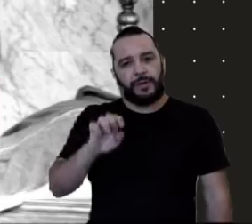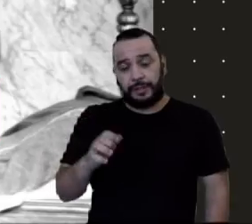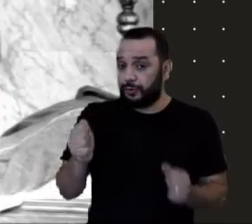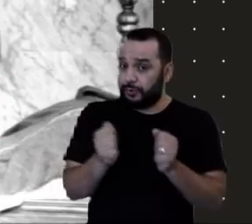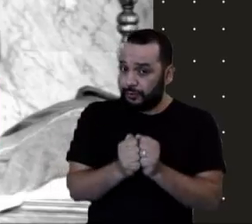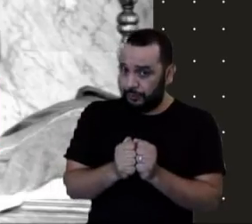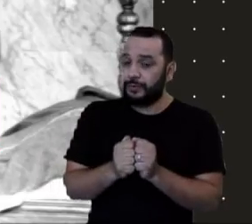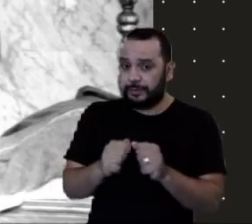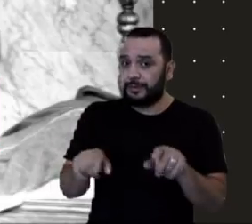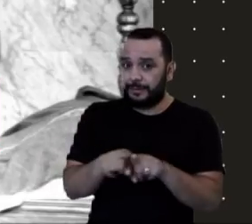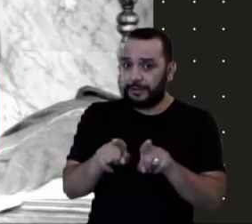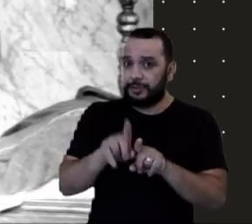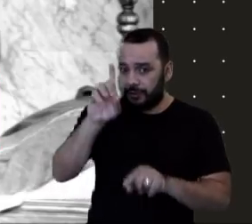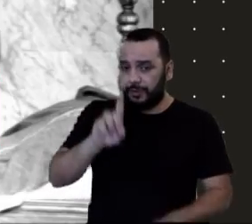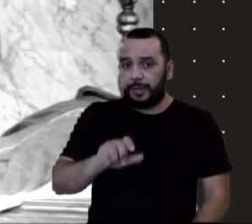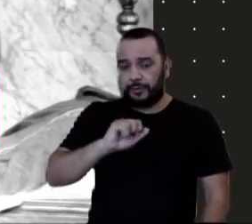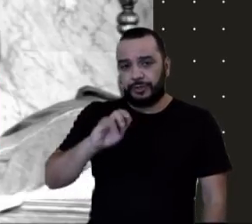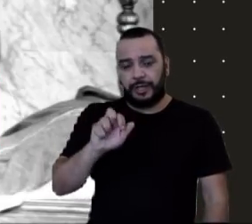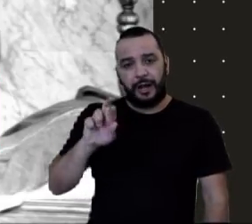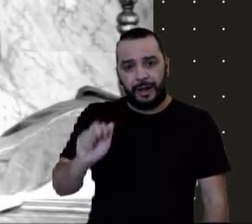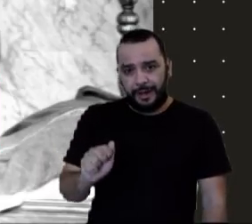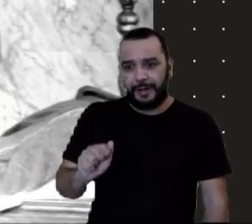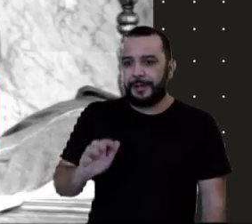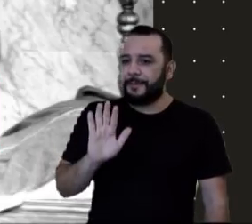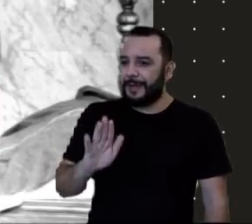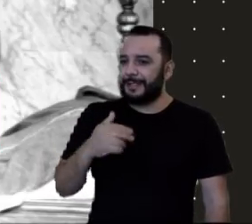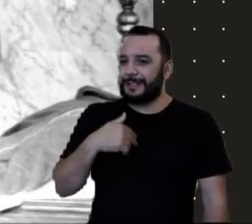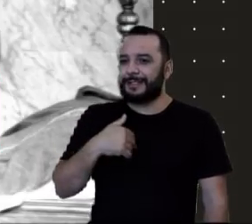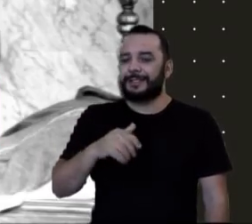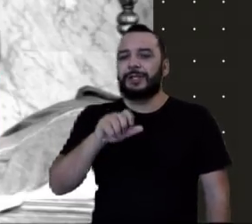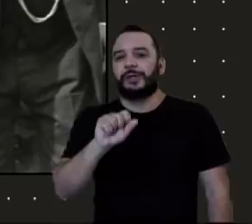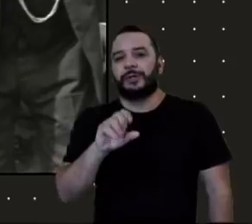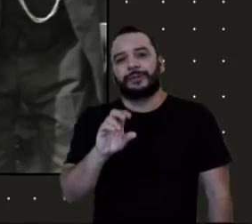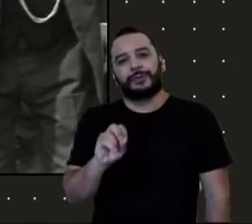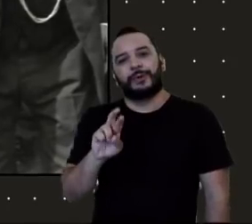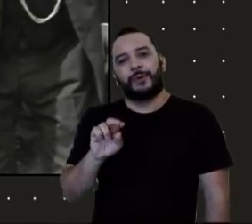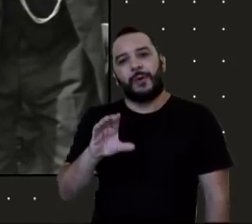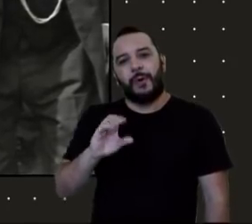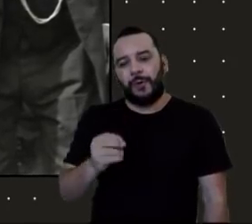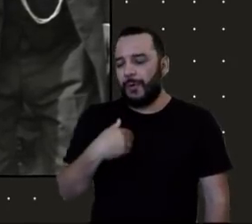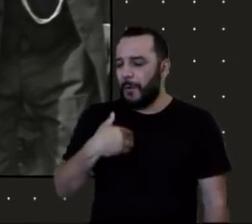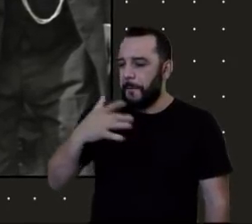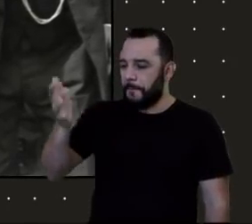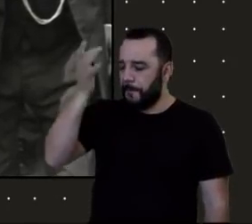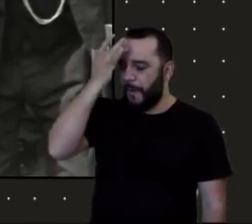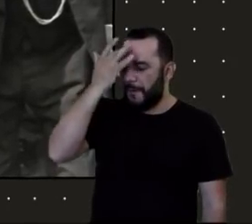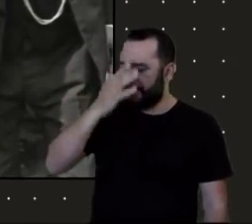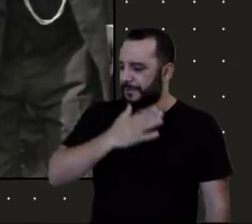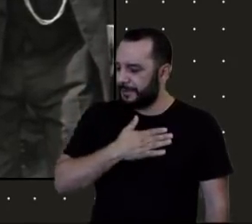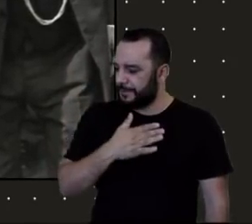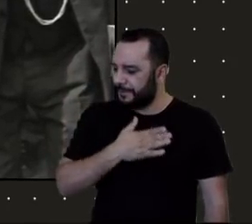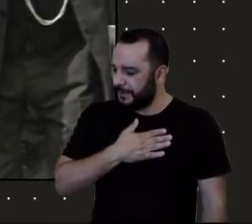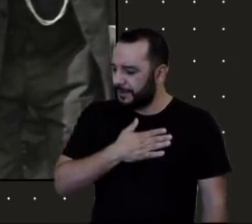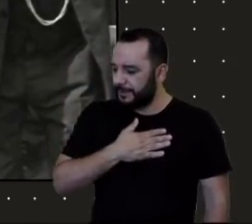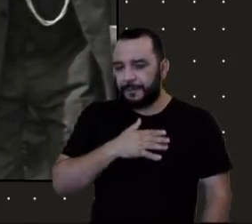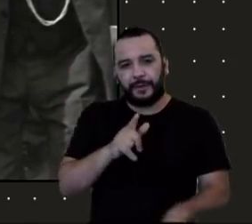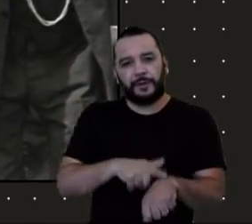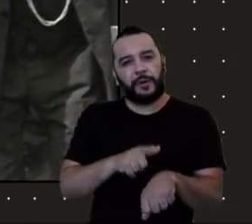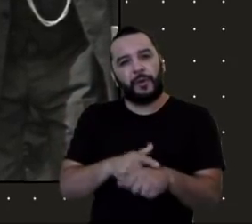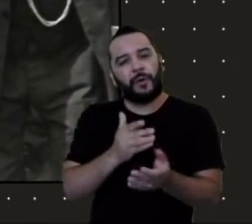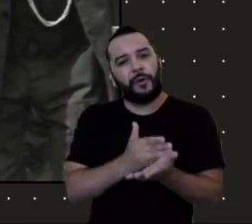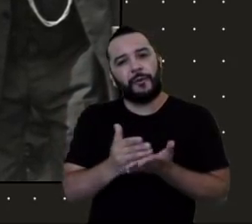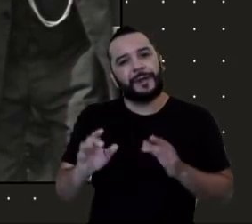você, Laura. Laura, você é uma atriz gigante, né? Com uma alma linda, e que nós